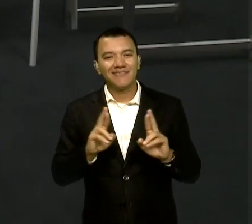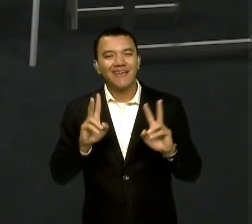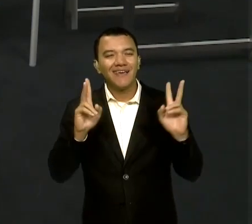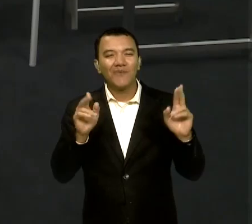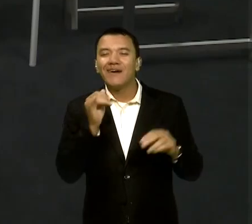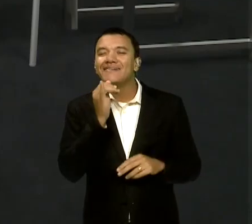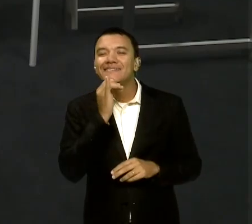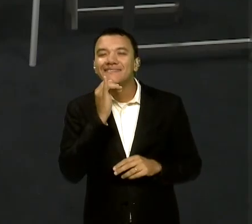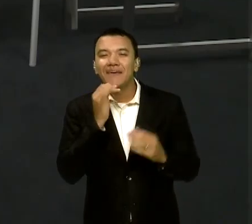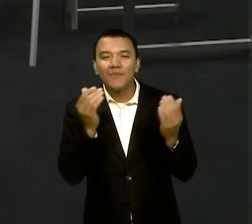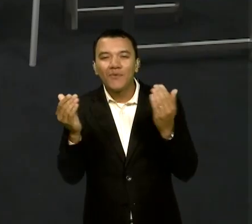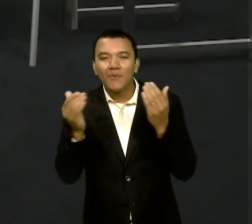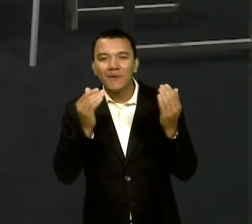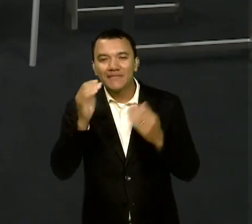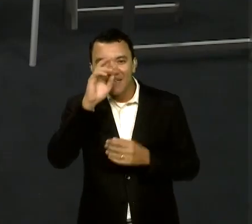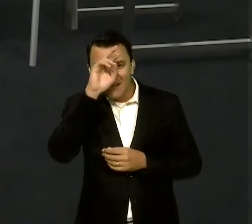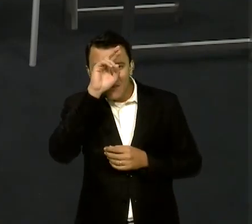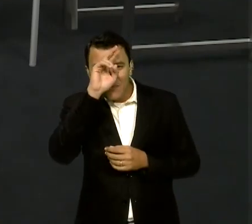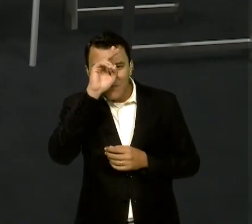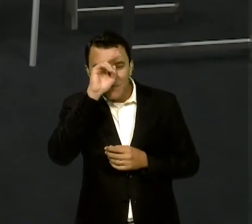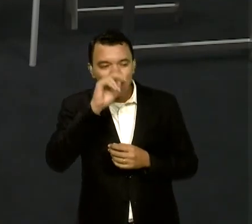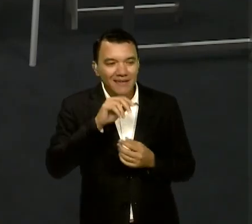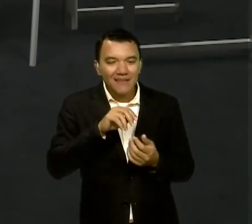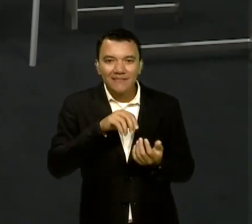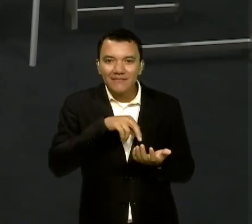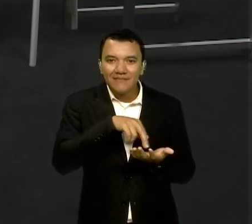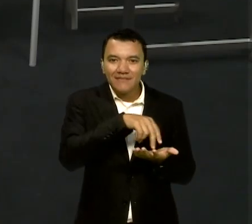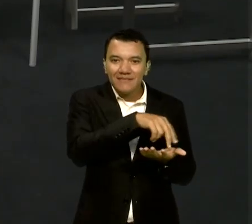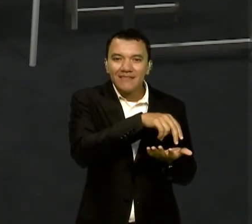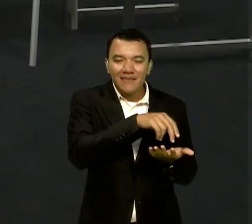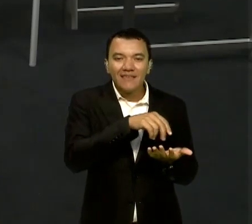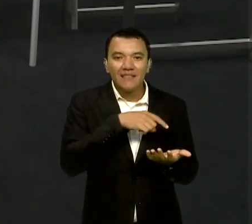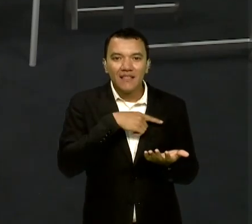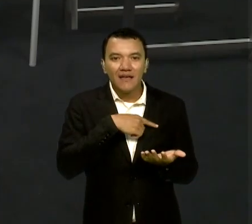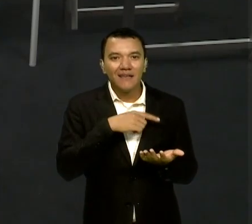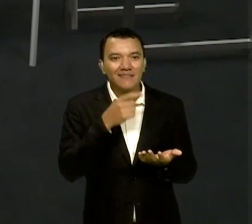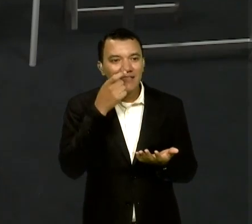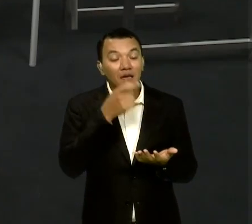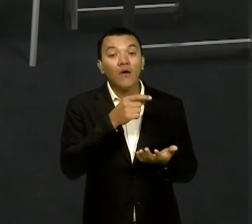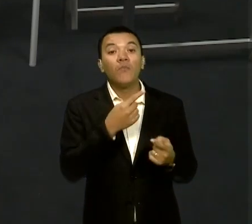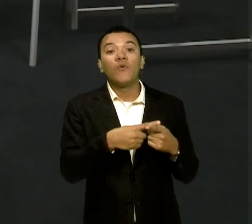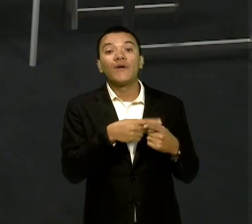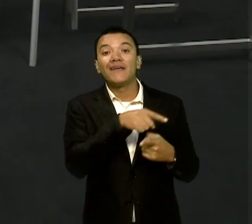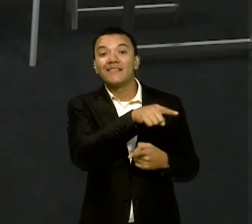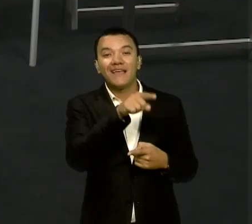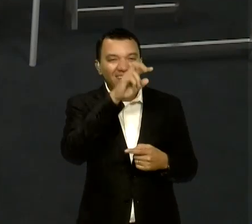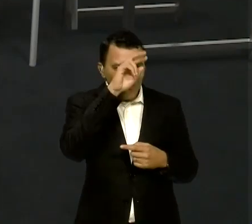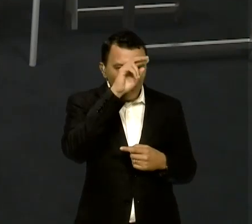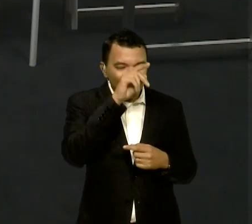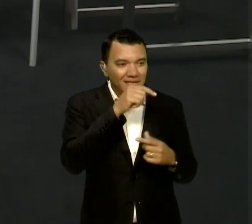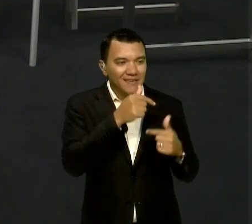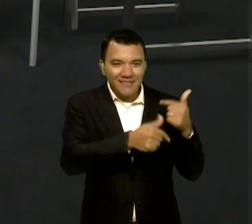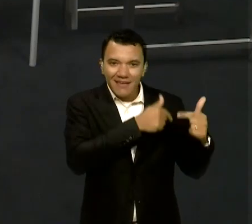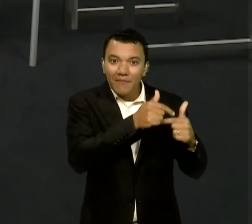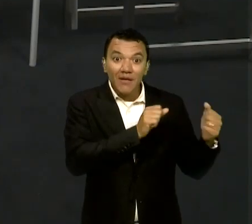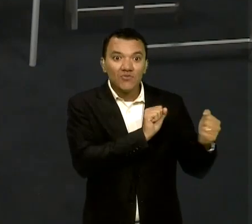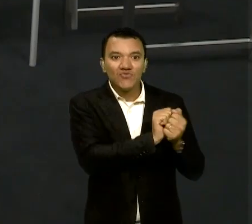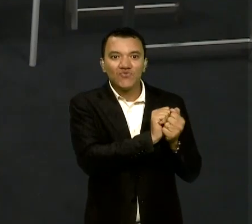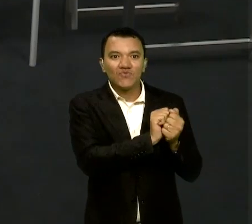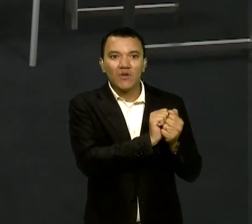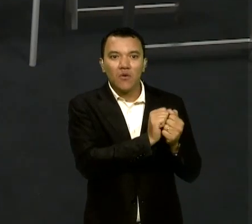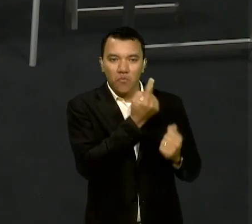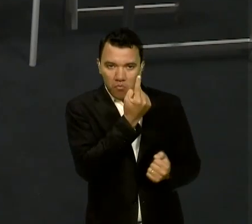gente, sim, usou muito a metáfora, sim, da formiga. Exatamente. Elas, sim, são interessantes, sim, porque elas trabalham unidas, né? E com uma, certeza, só não tem a força que muitas